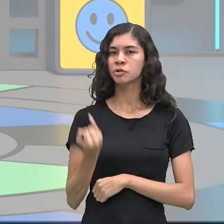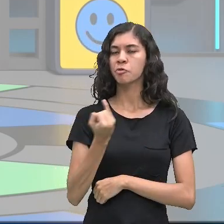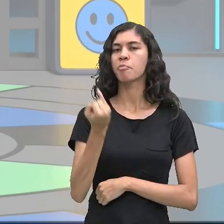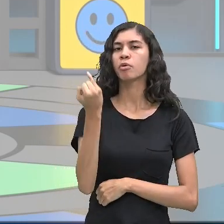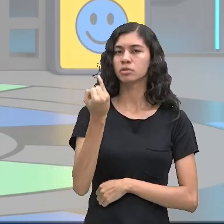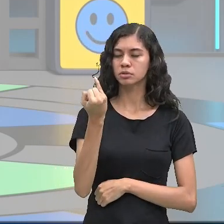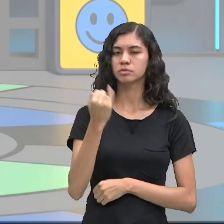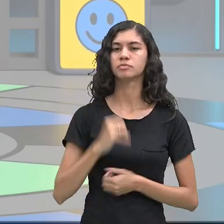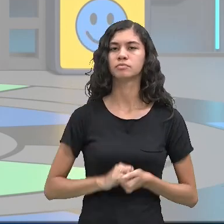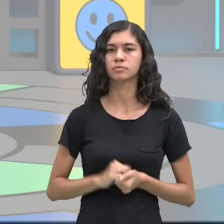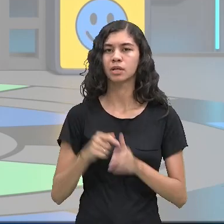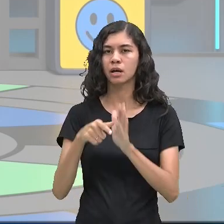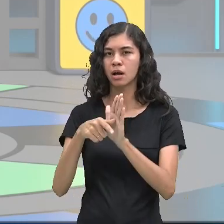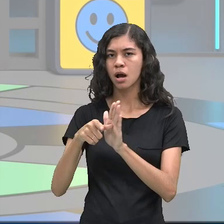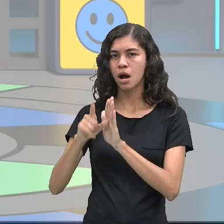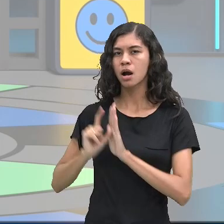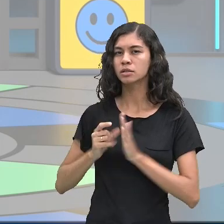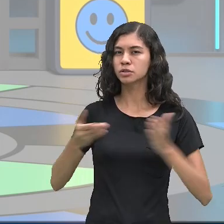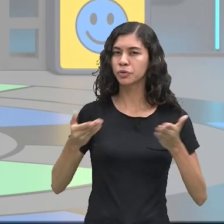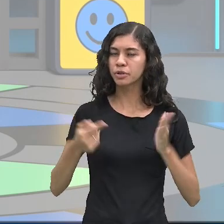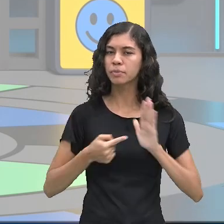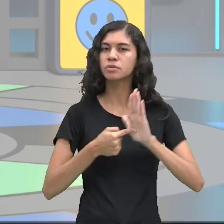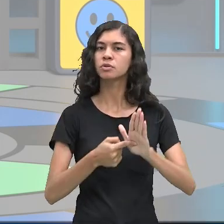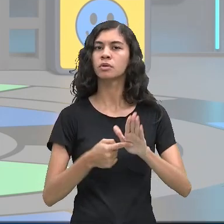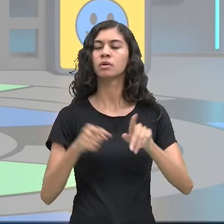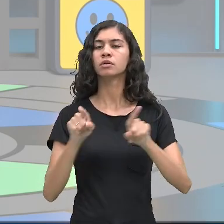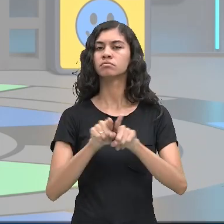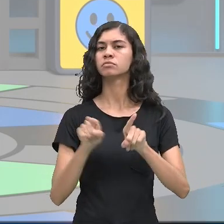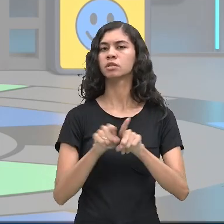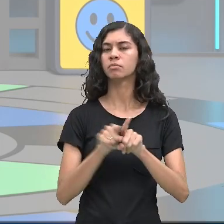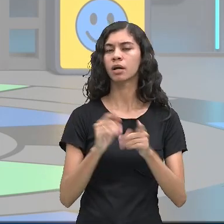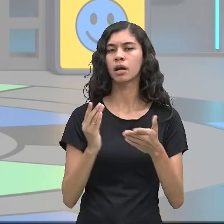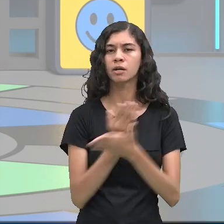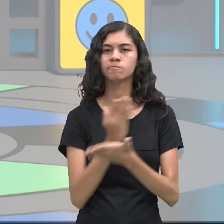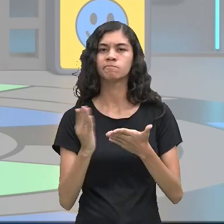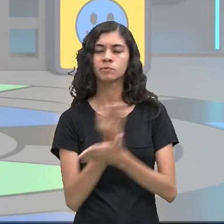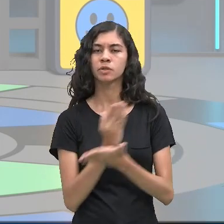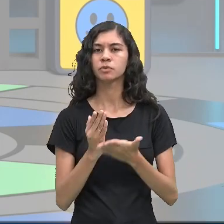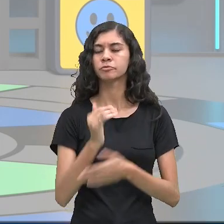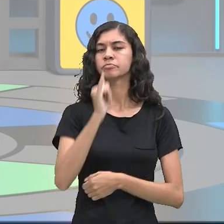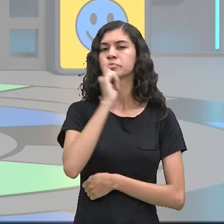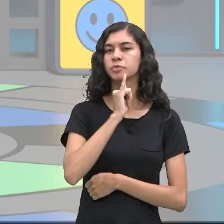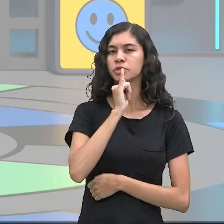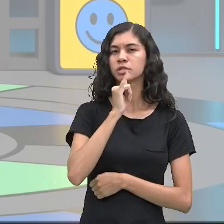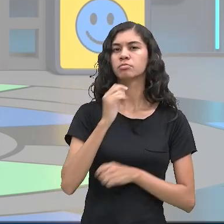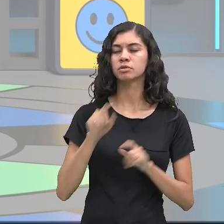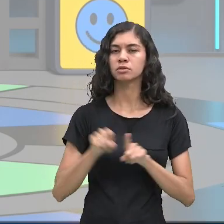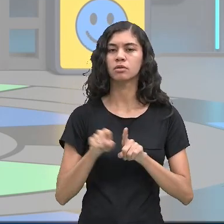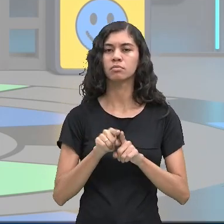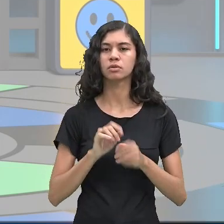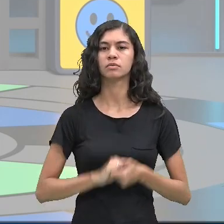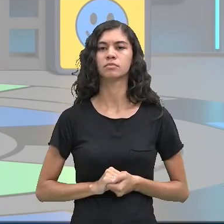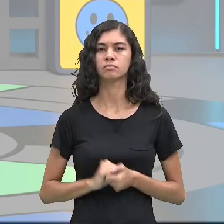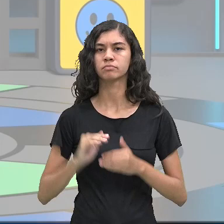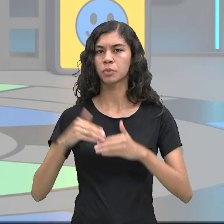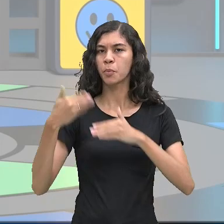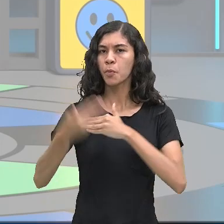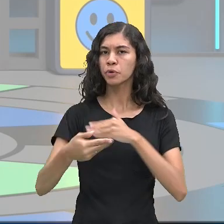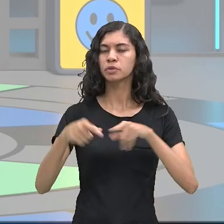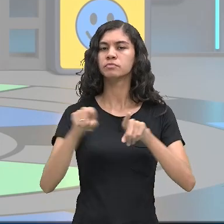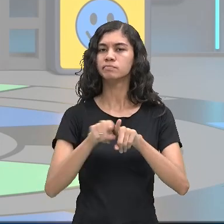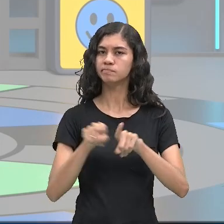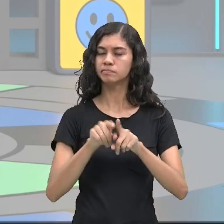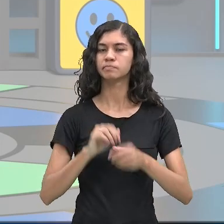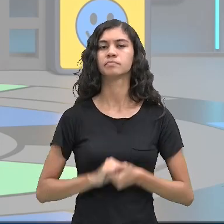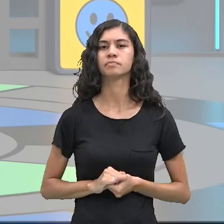conteúdos venham antes dos conteúdos que nós vimos, quanto alguns conteúdos que são posteriores ao conteúdo que nós vimos. Aí você